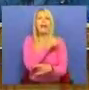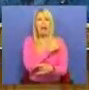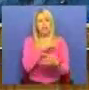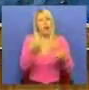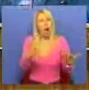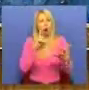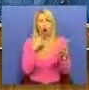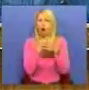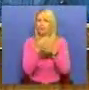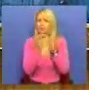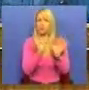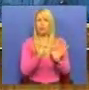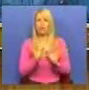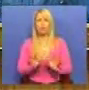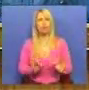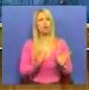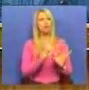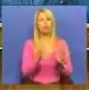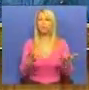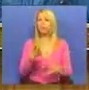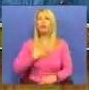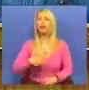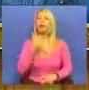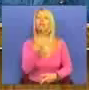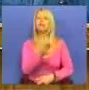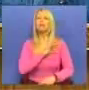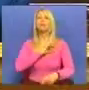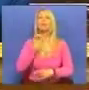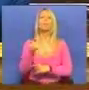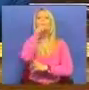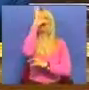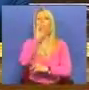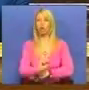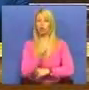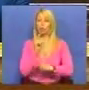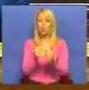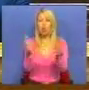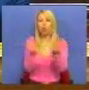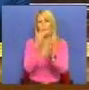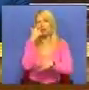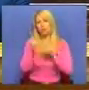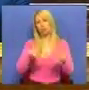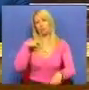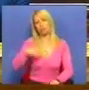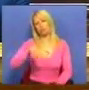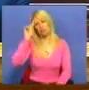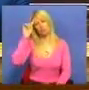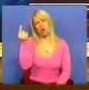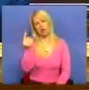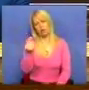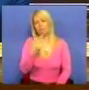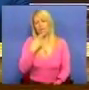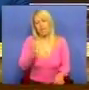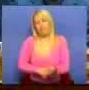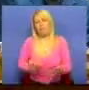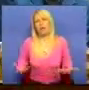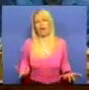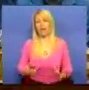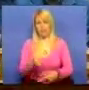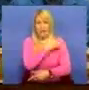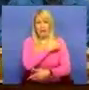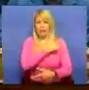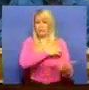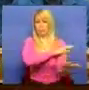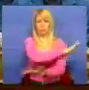ordem. E eu quero dizer-lhe, Sr. Primeiro-Ministro, aquilo que todos os portugueses sabem que é verdade. Com a casa que não está